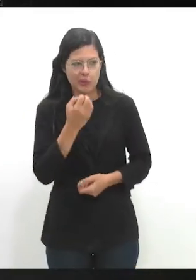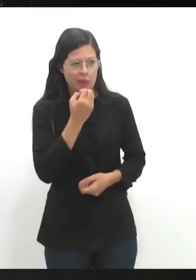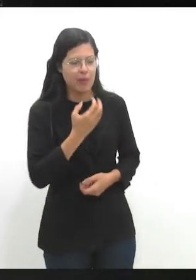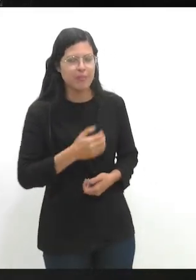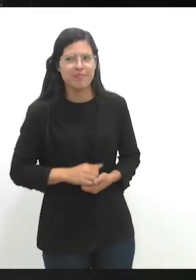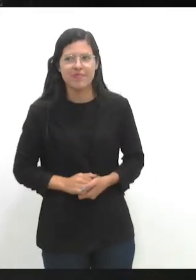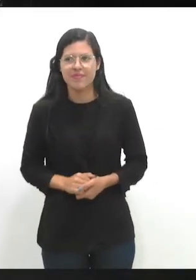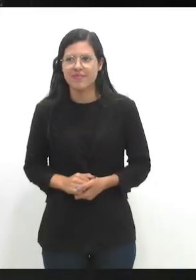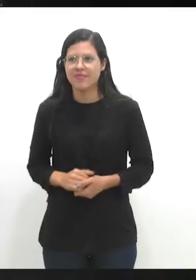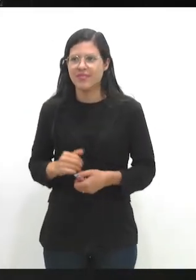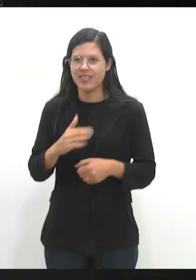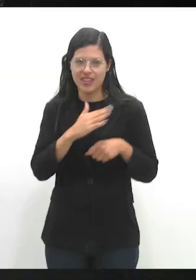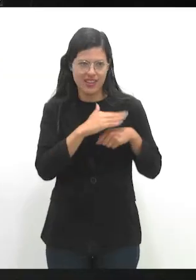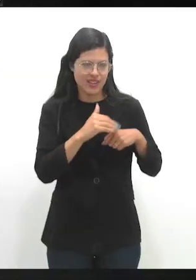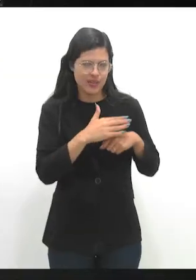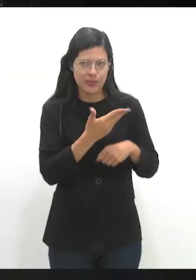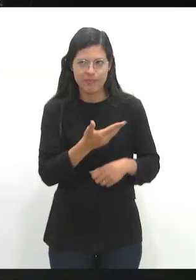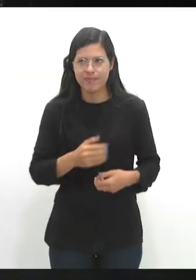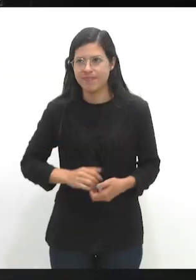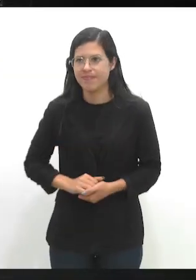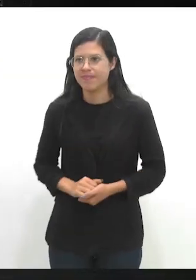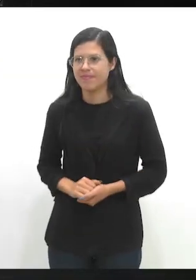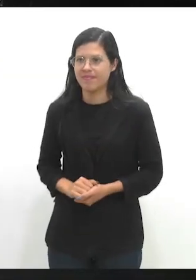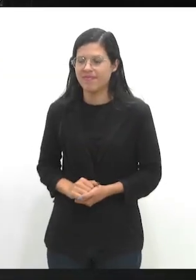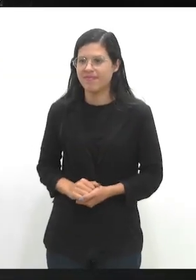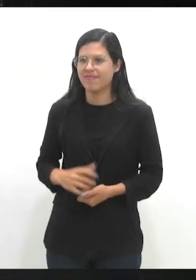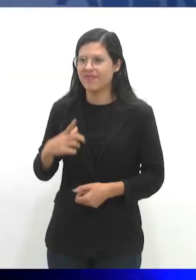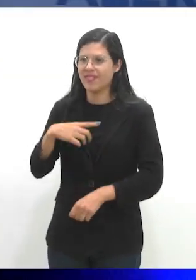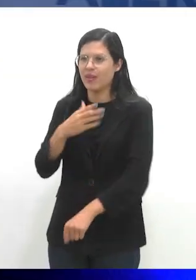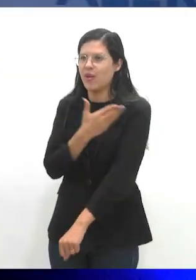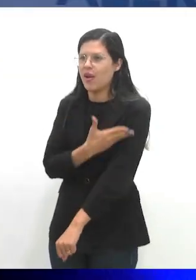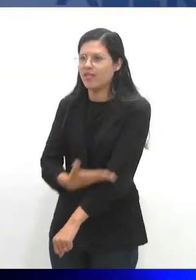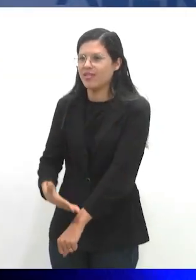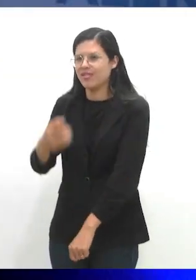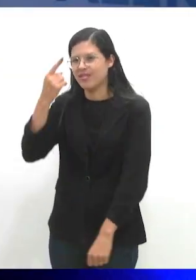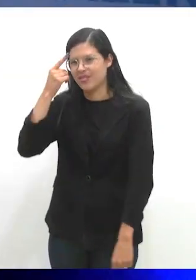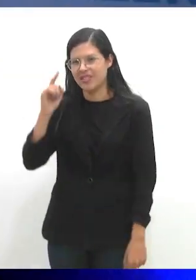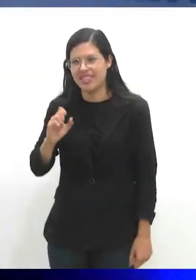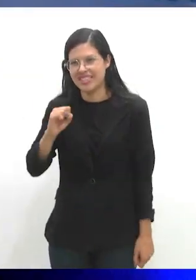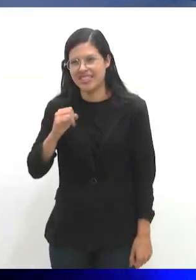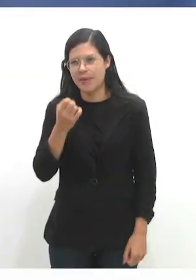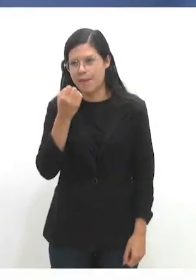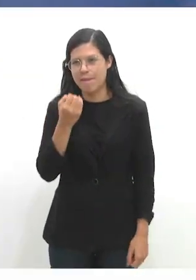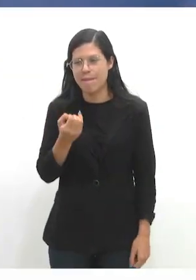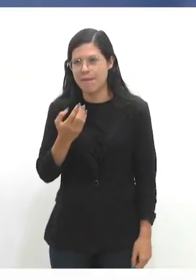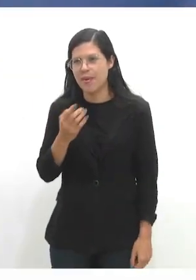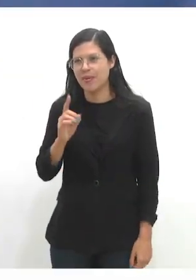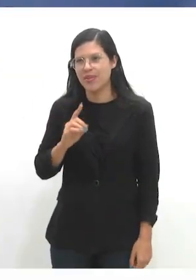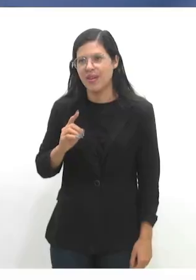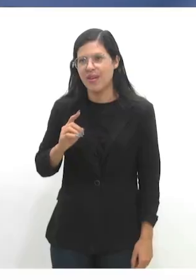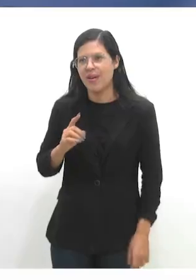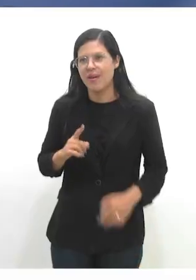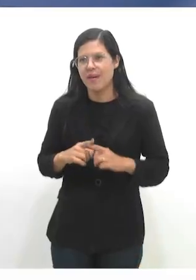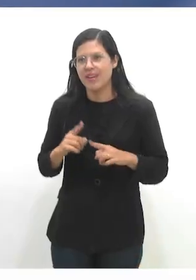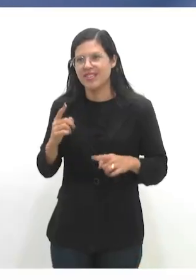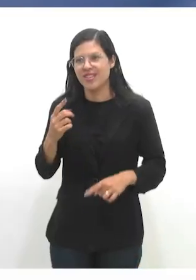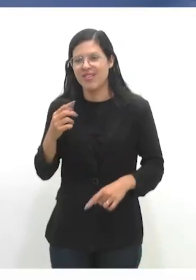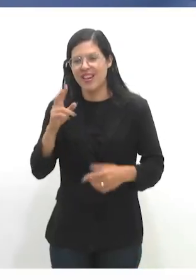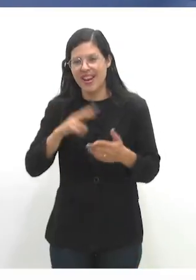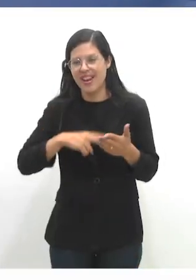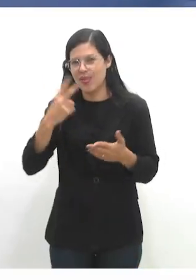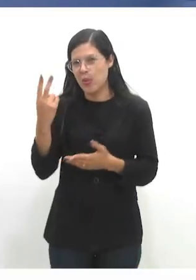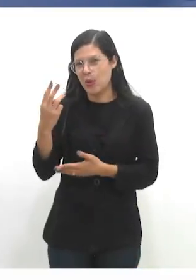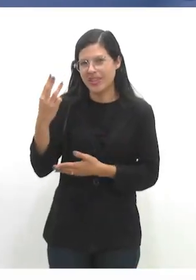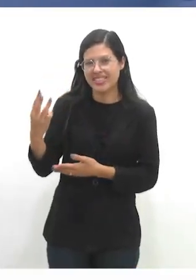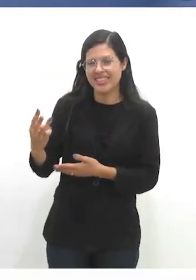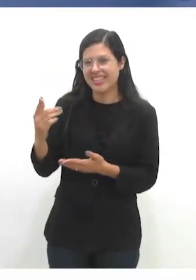Muito bom. Querido Flávio. Eu tenho um hábito, não sei se é mal ou bom, mas de 2, 3 livros.